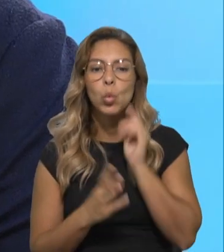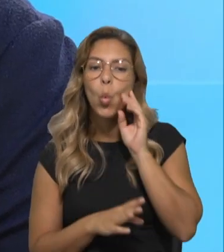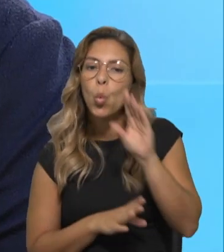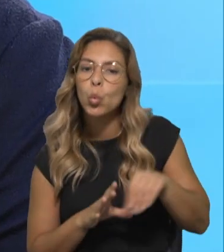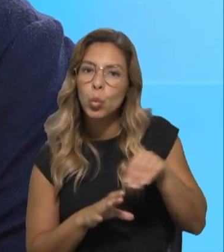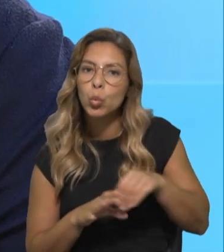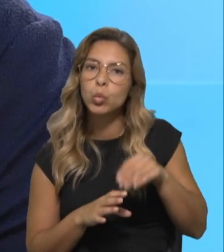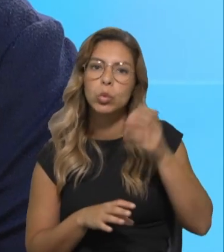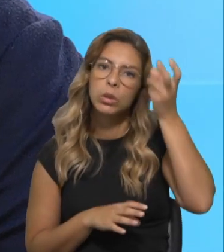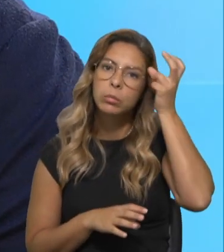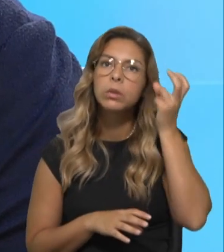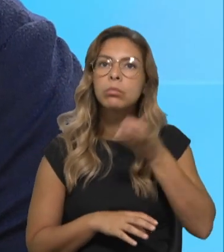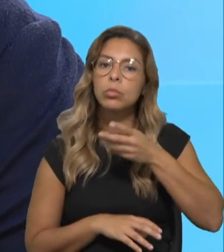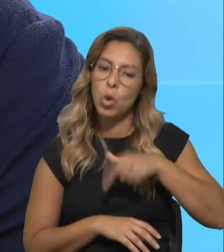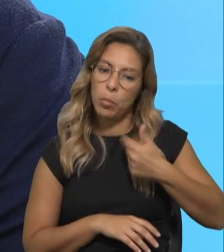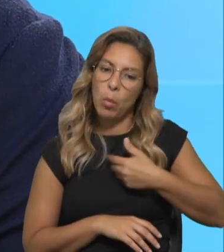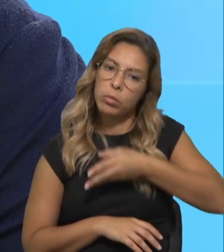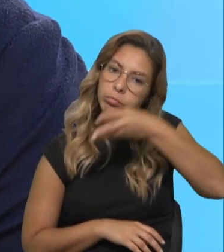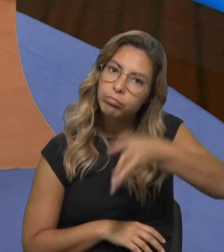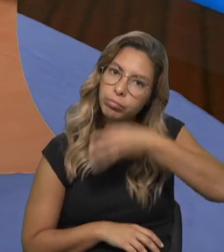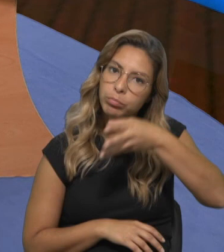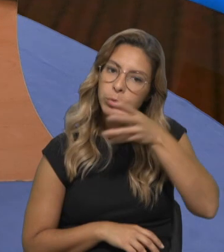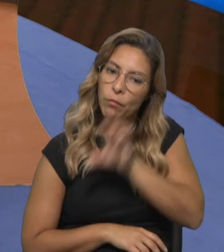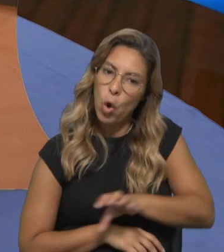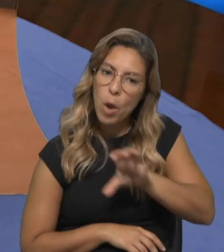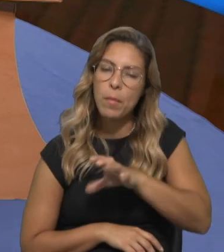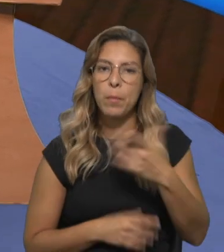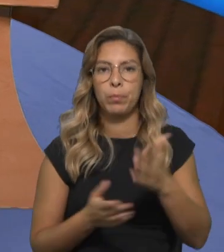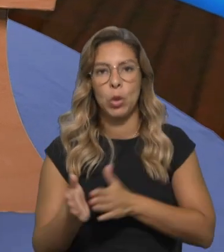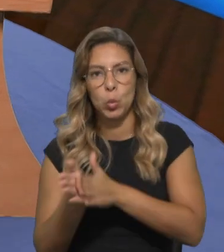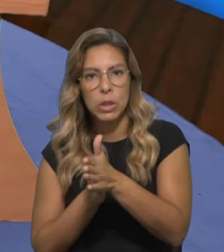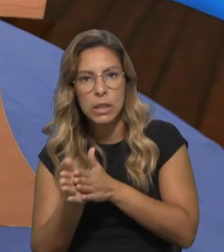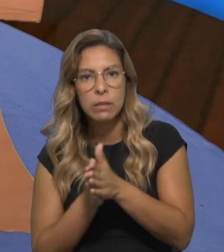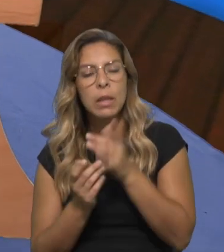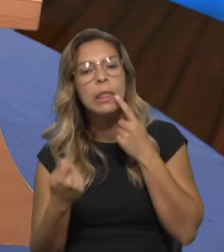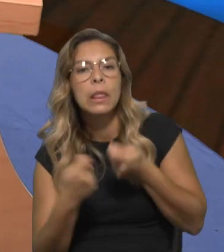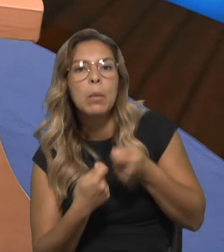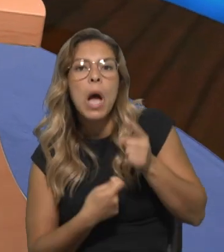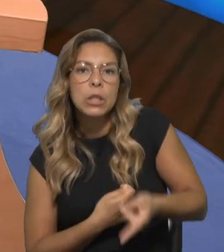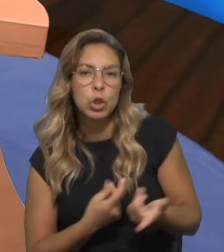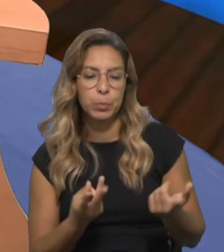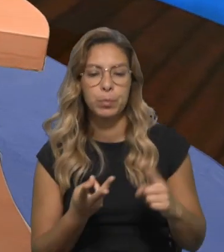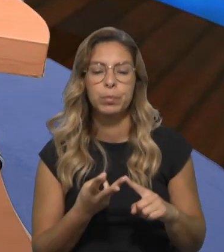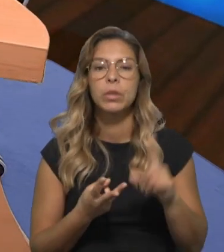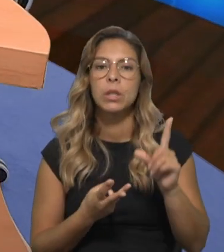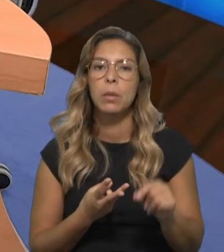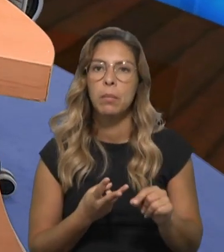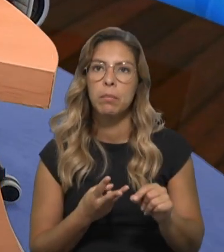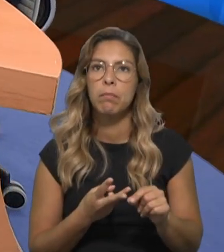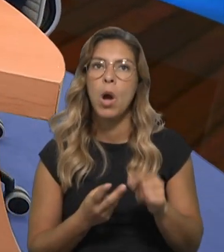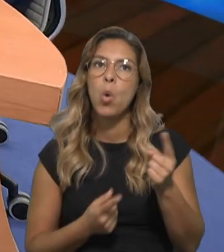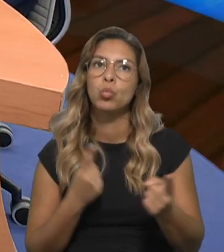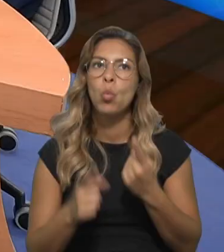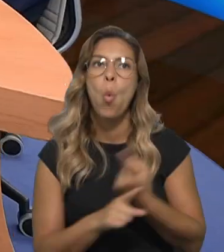mensagem, que mensagem nós transmitimos, que utilização podemos fazer. Depois há outras coisas assim mais